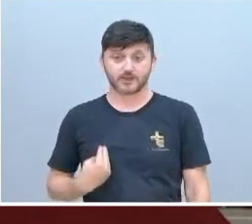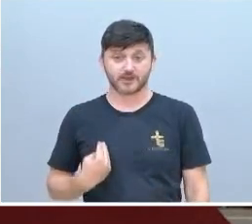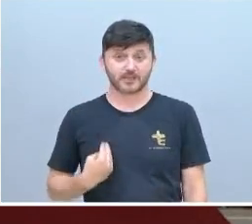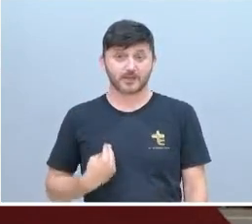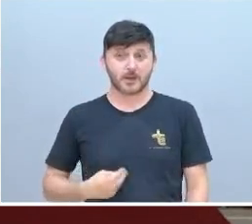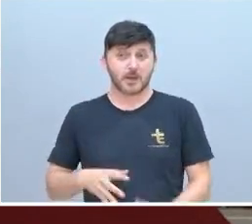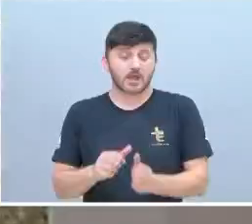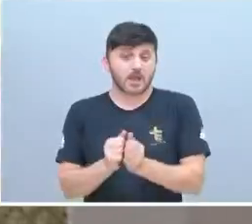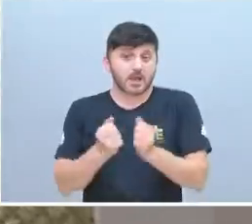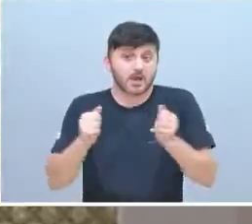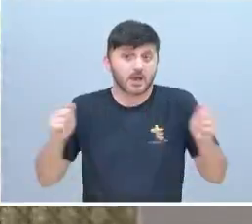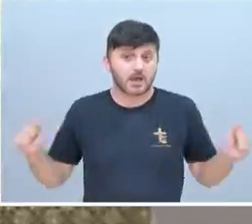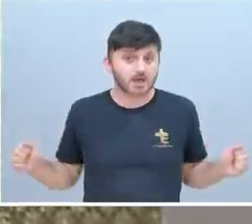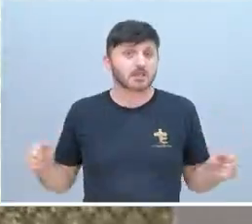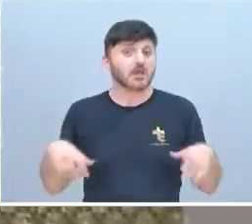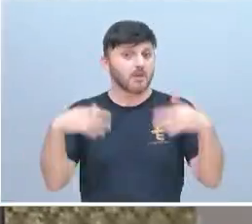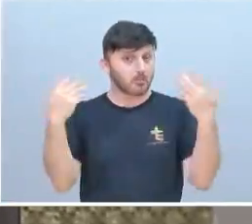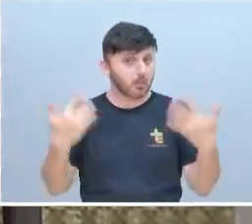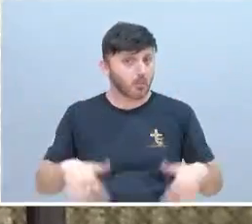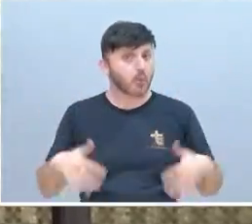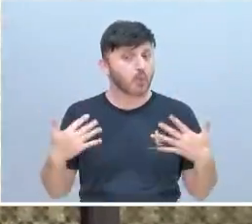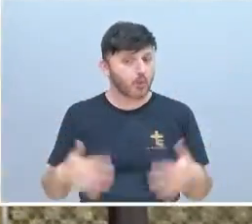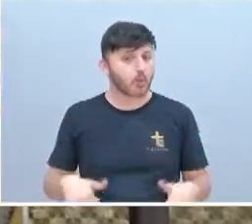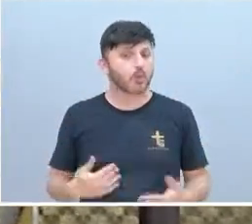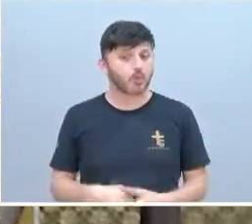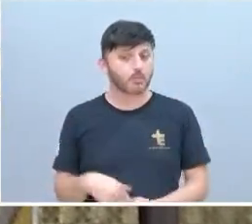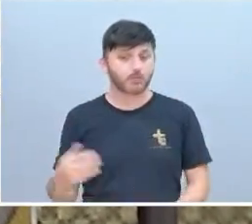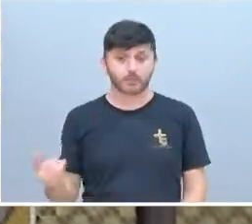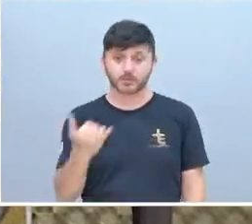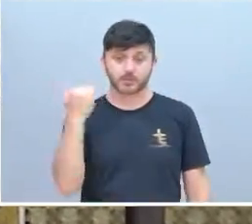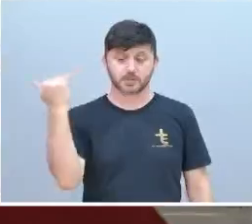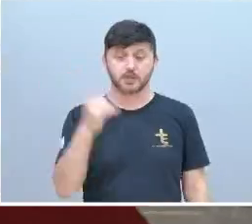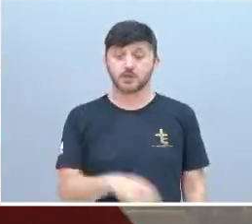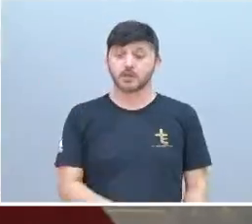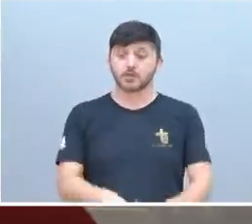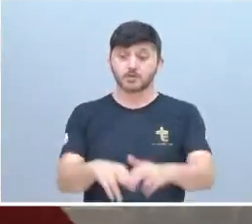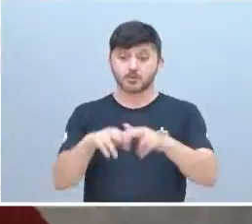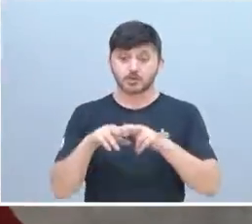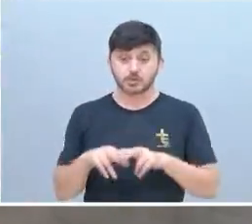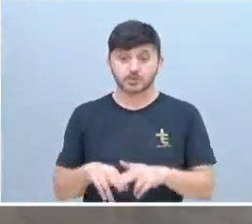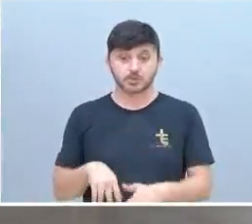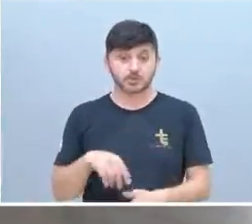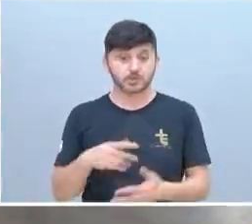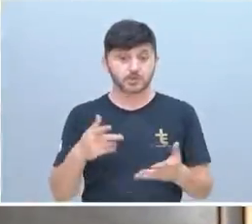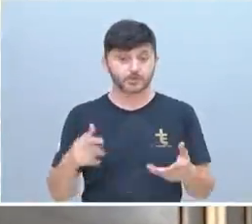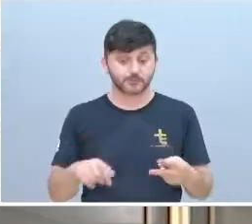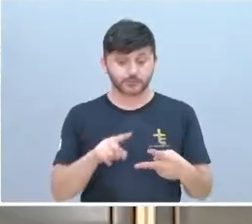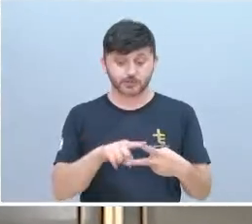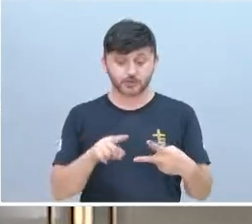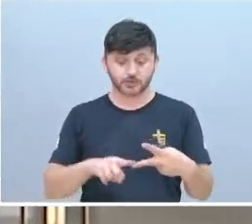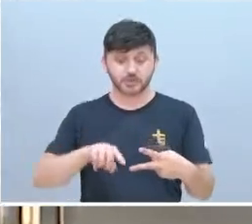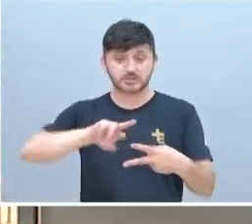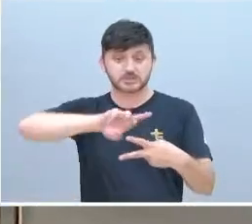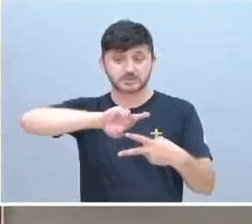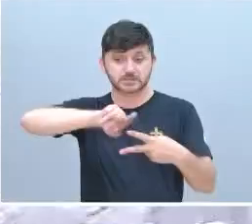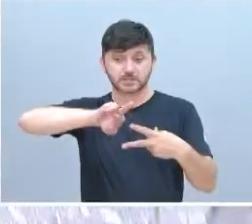são de grande valia. Portanto, apresento esses dois aspectos importantes para